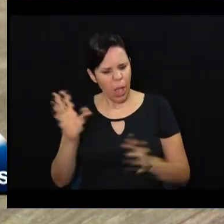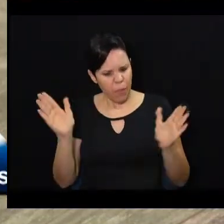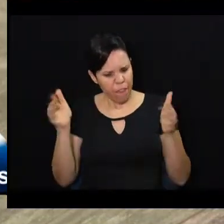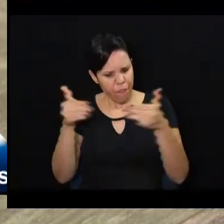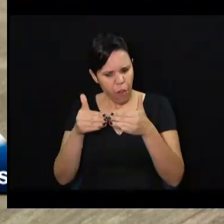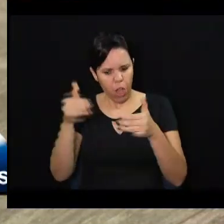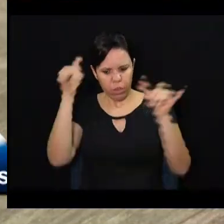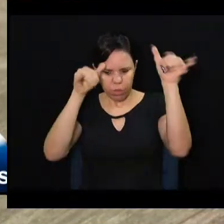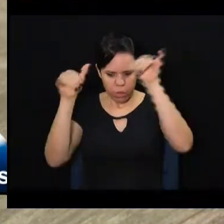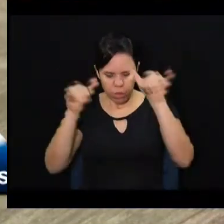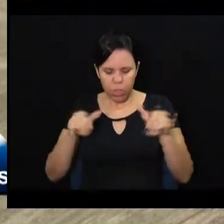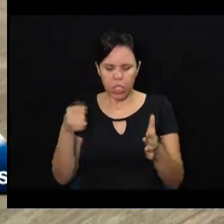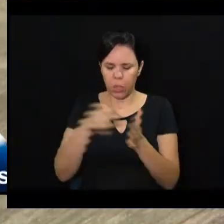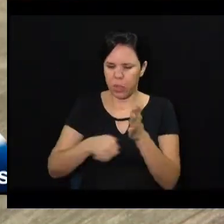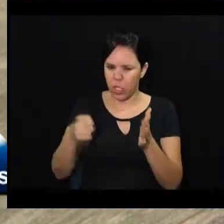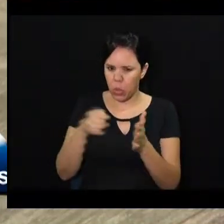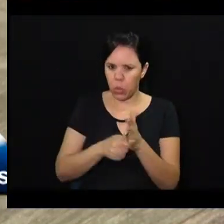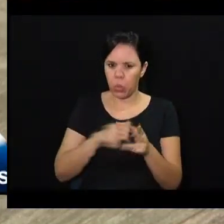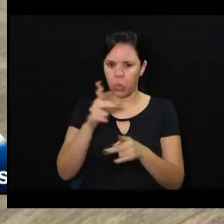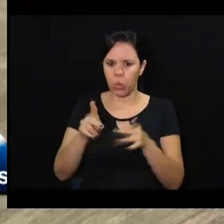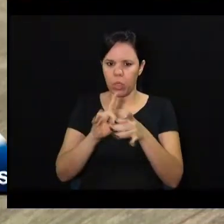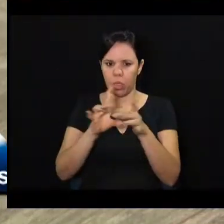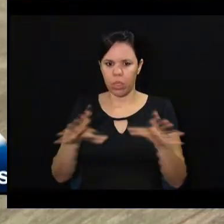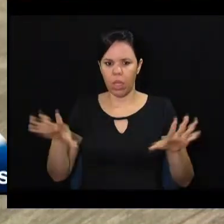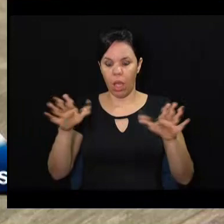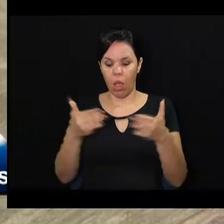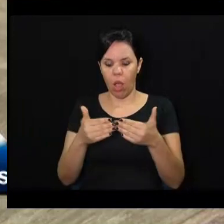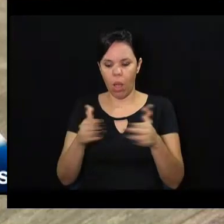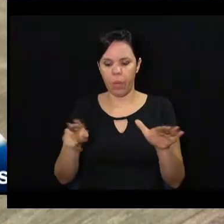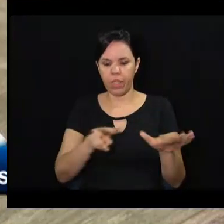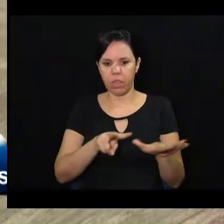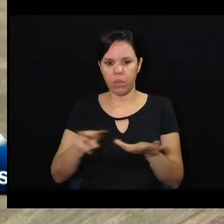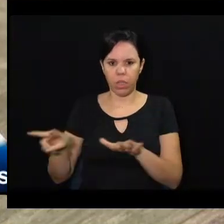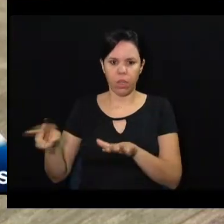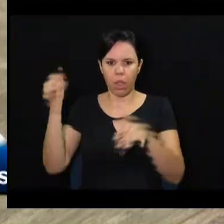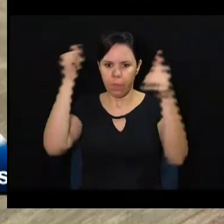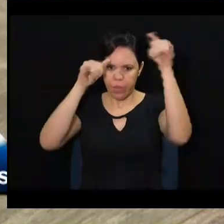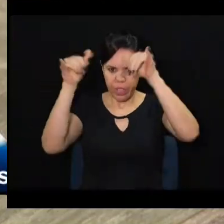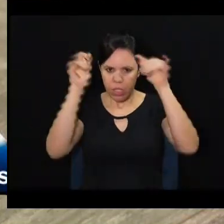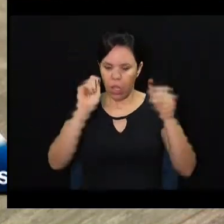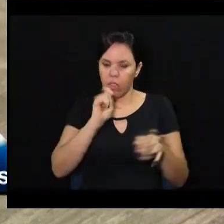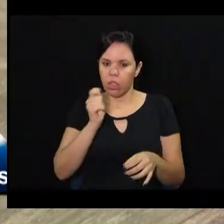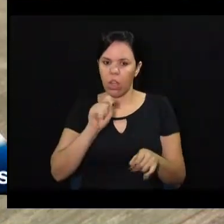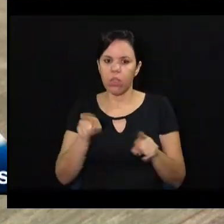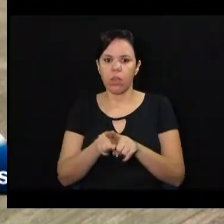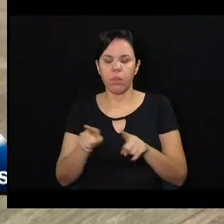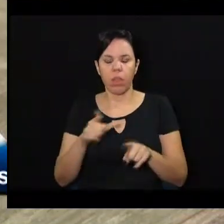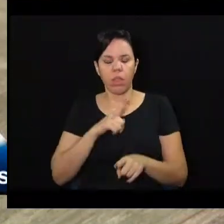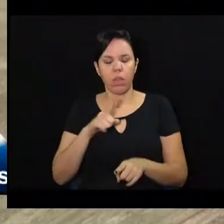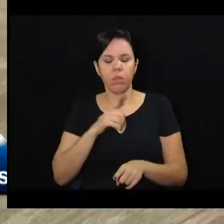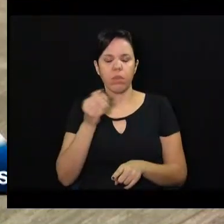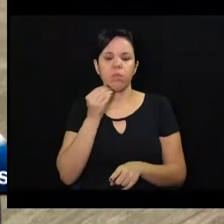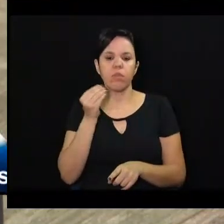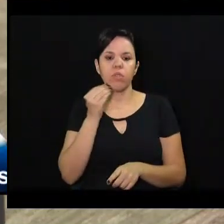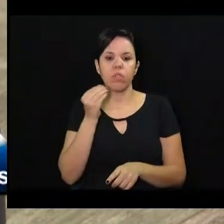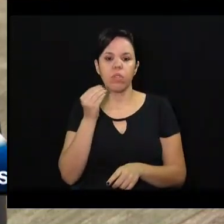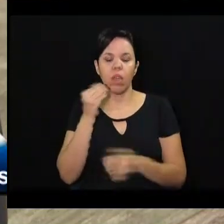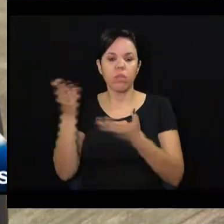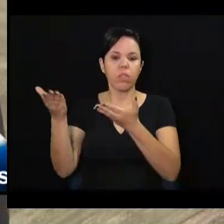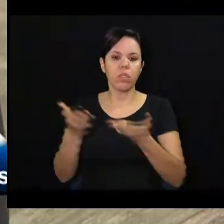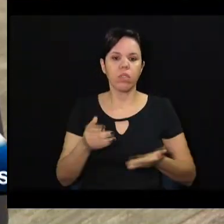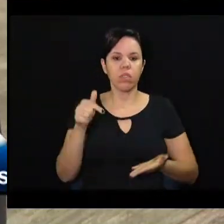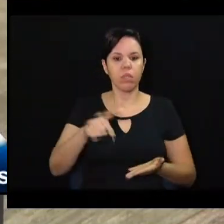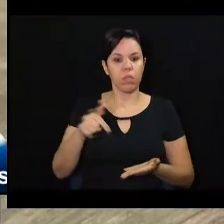públicas. E hoje, na abertura da Semana de Prevenção às Drogas, teremos a oportunidade de receber aqui